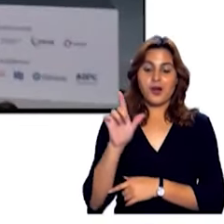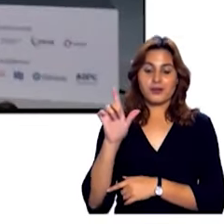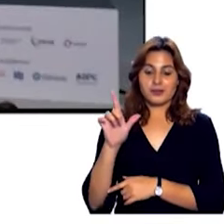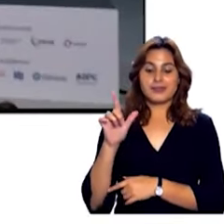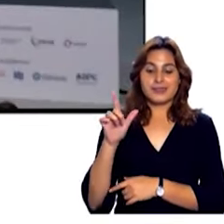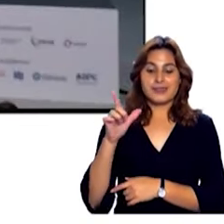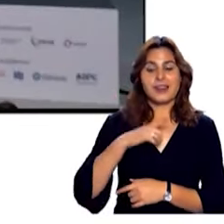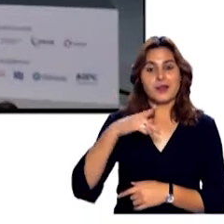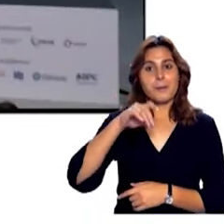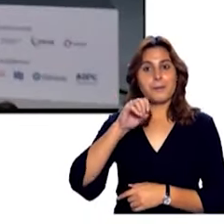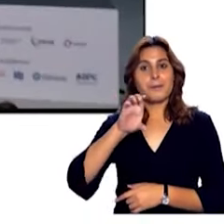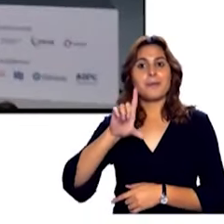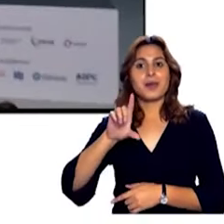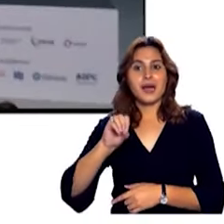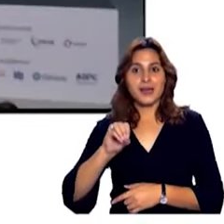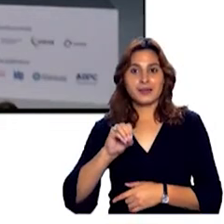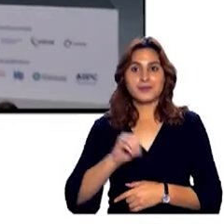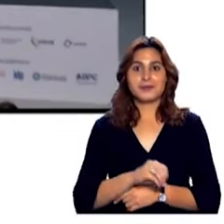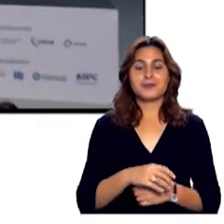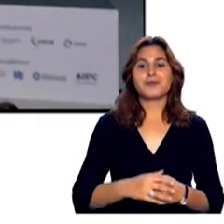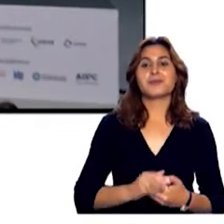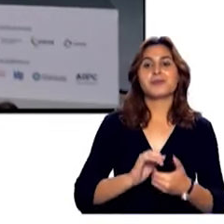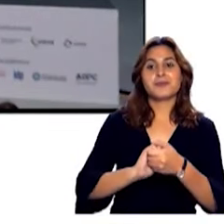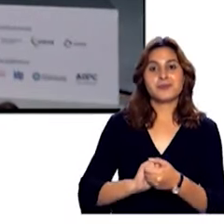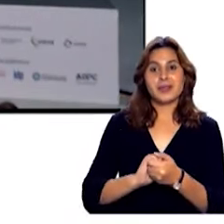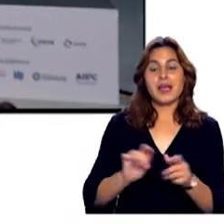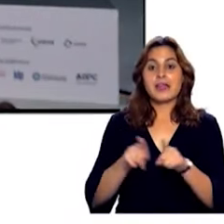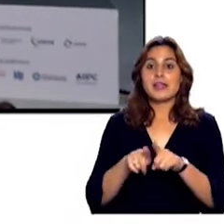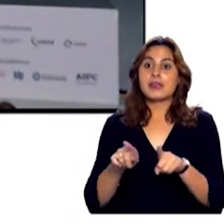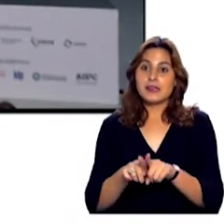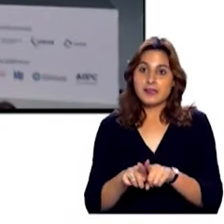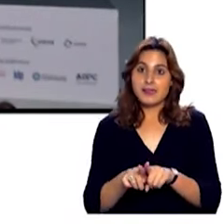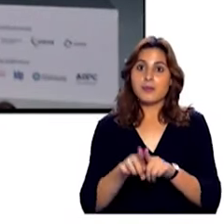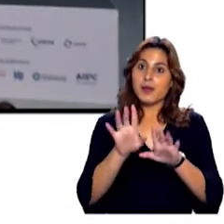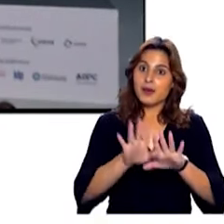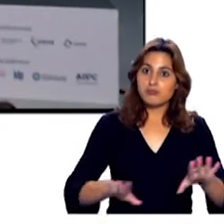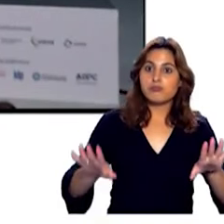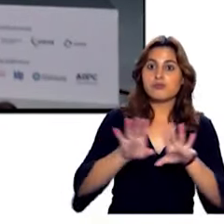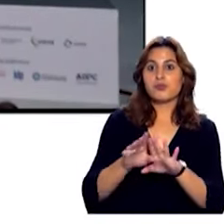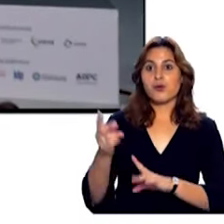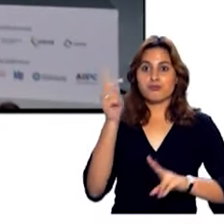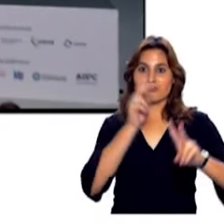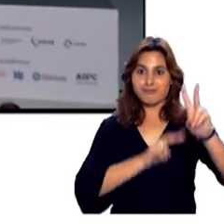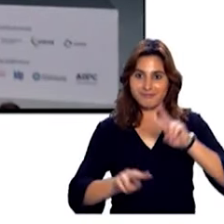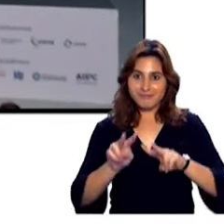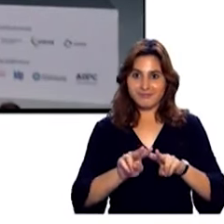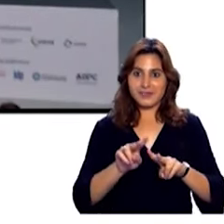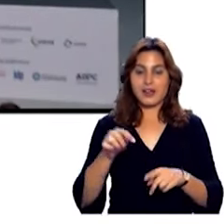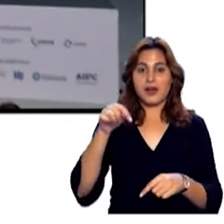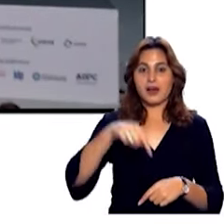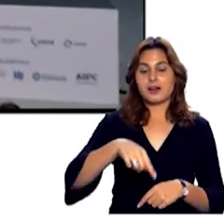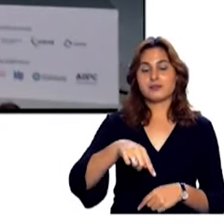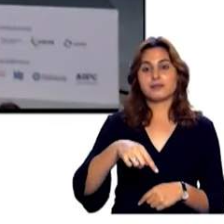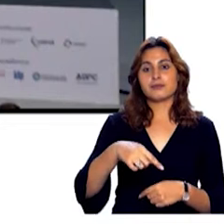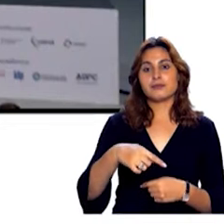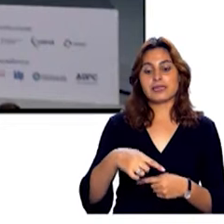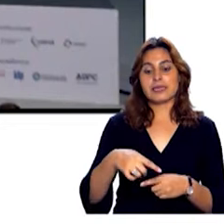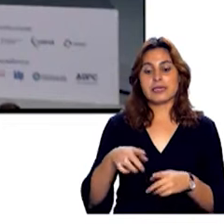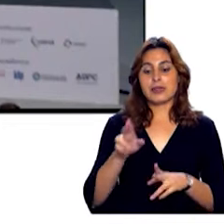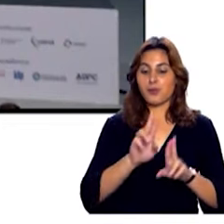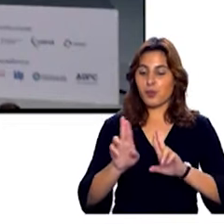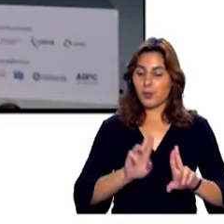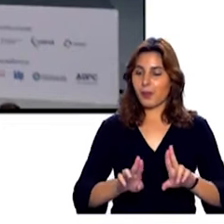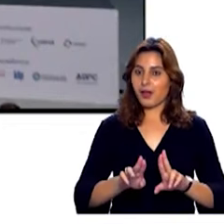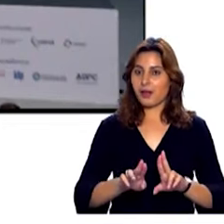Dr Marino Dr Marinoni e todos aqueles que aqui assistem não vou nomear